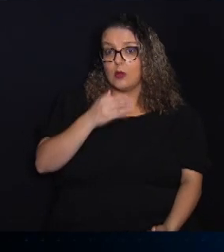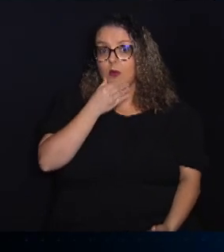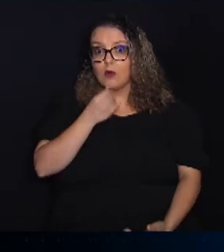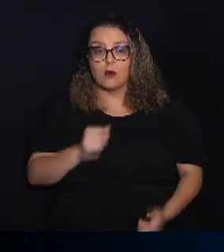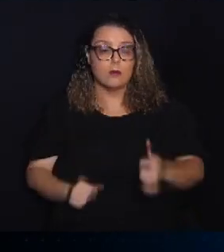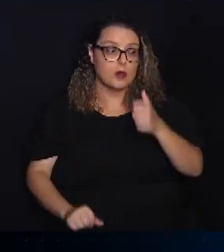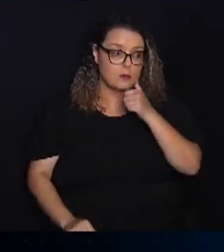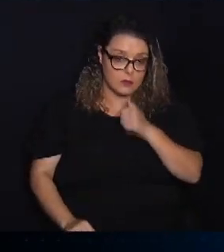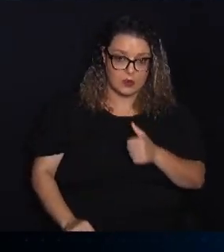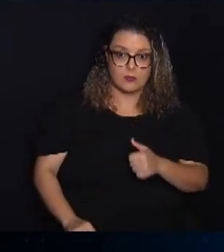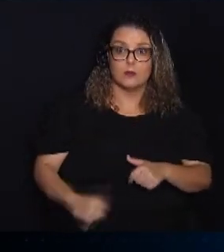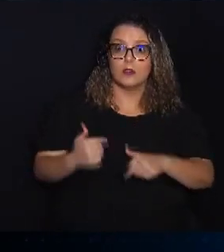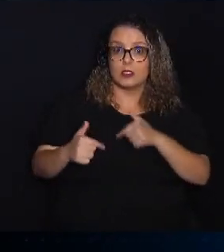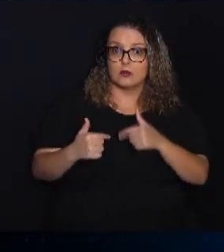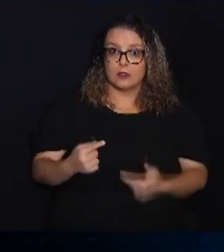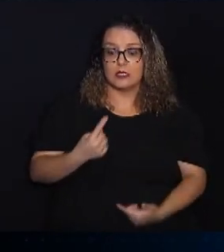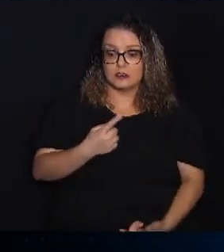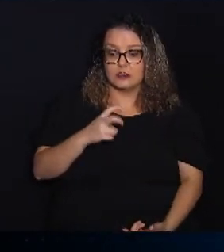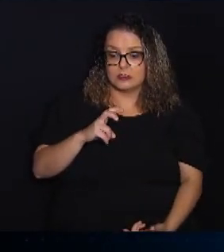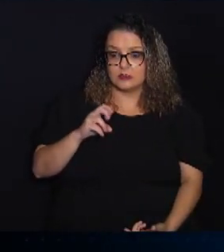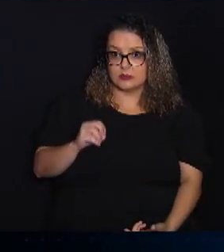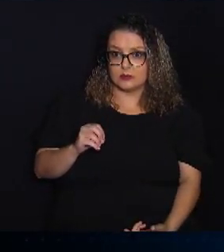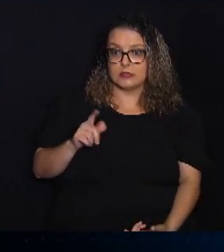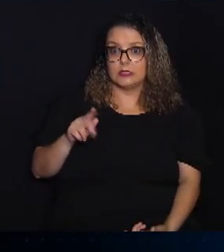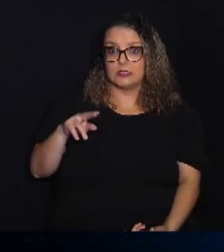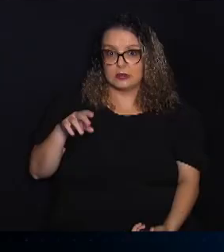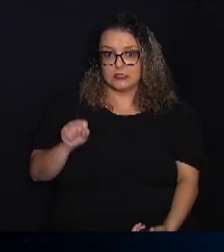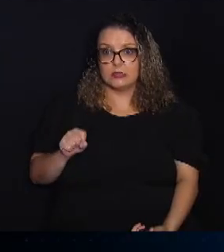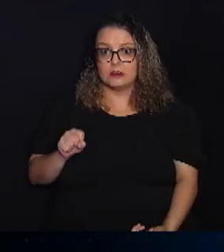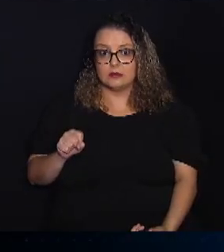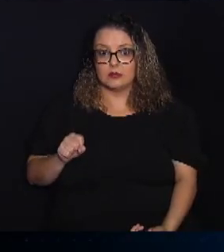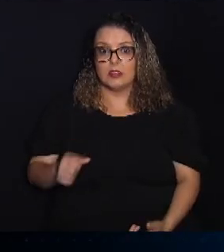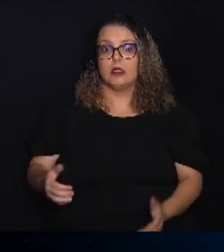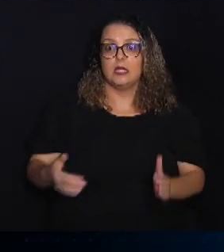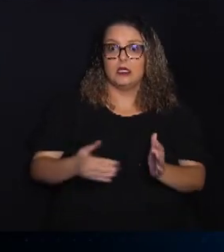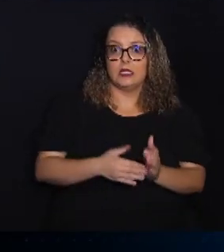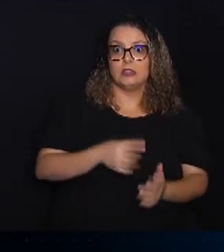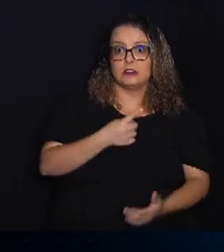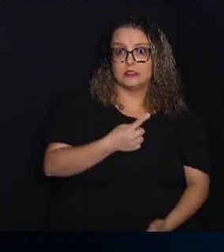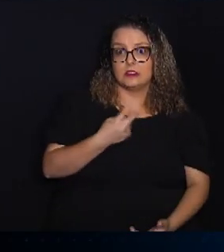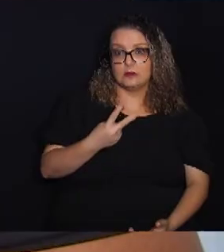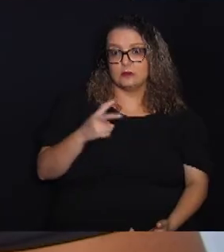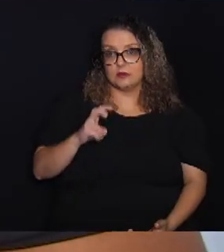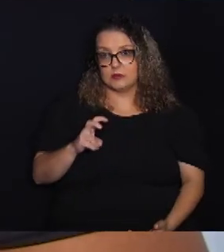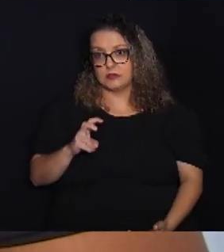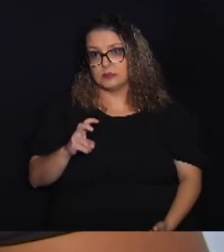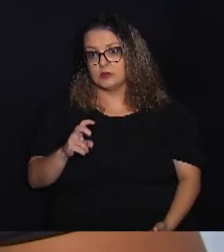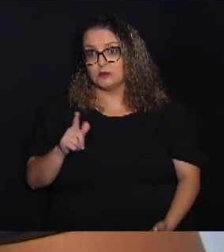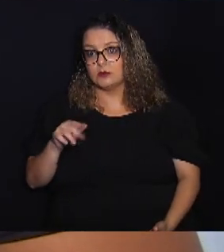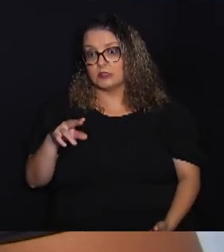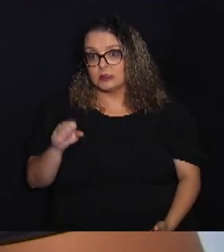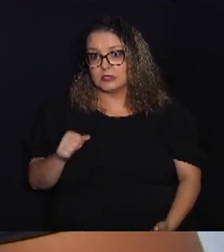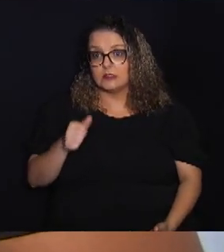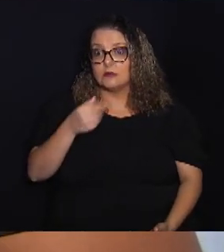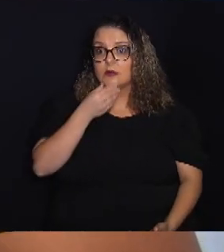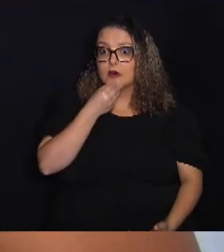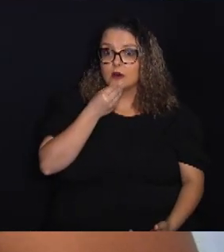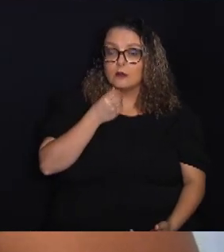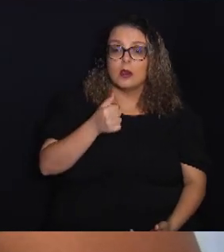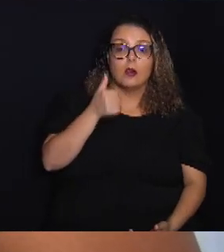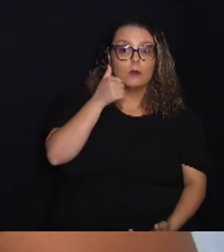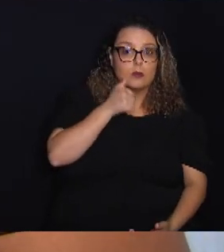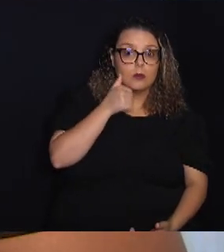ideal entre homens e mulheres é que a gente trabalhe entre 150 gramas até 125 gramas